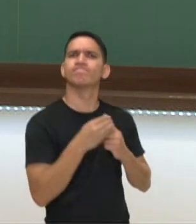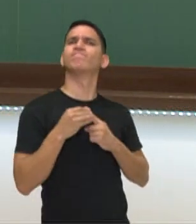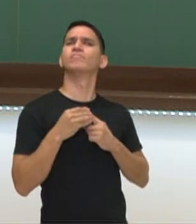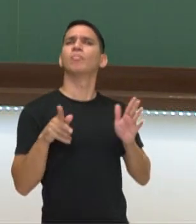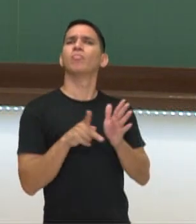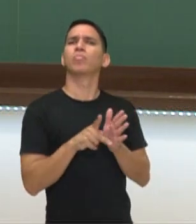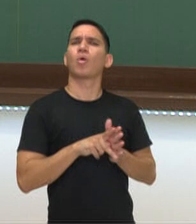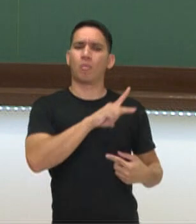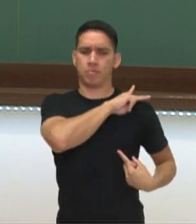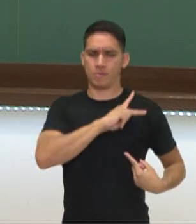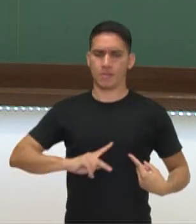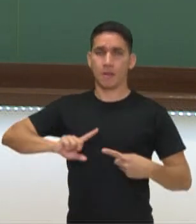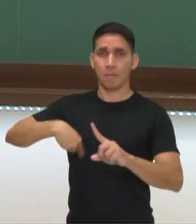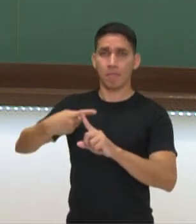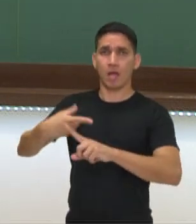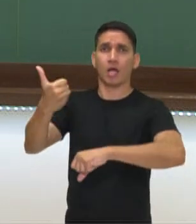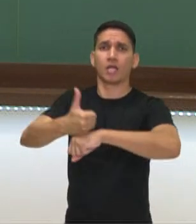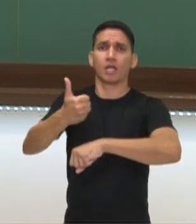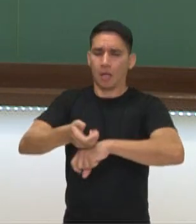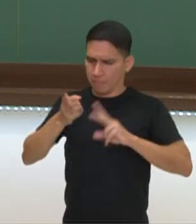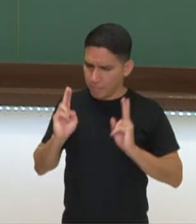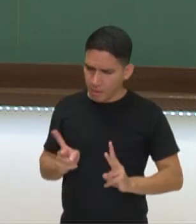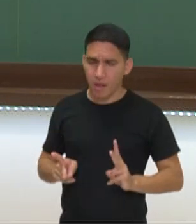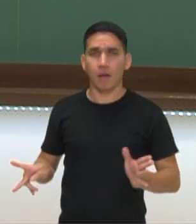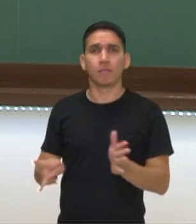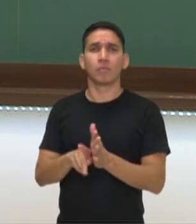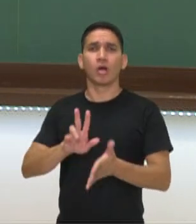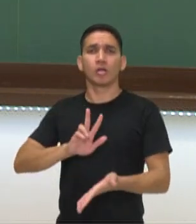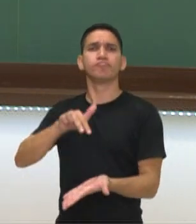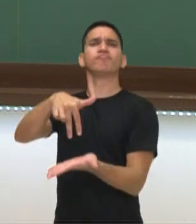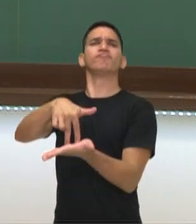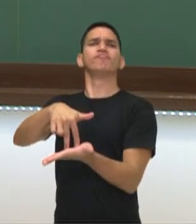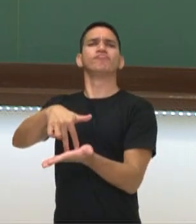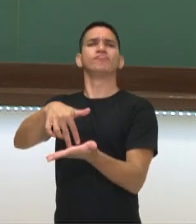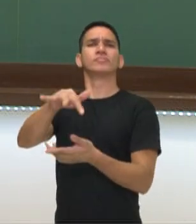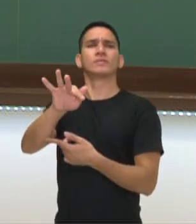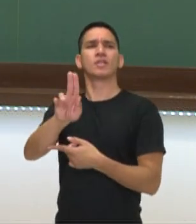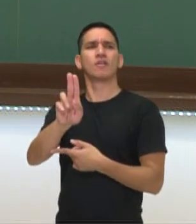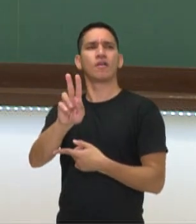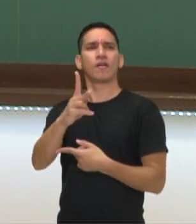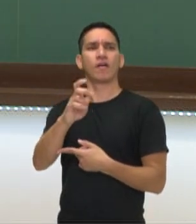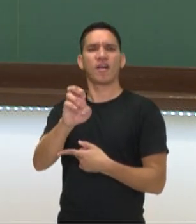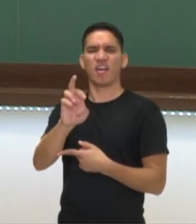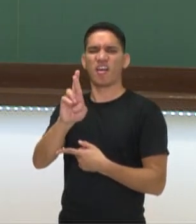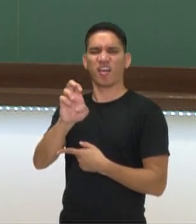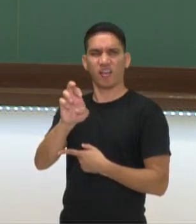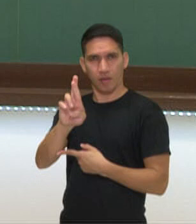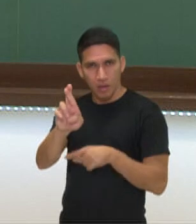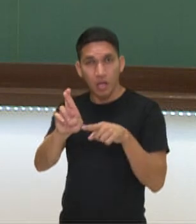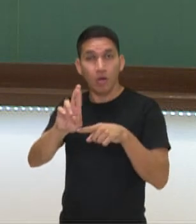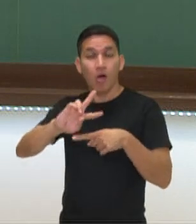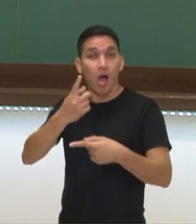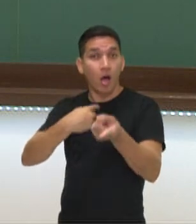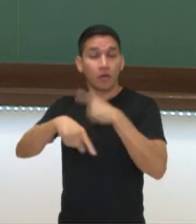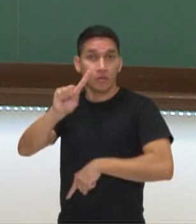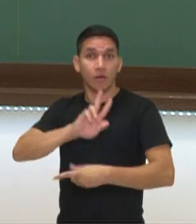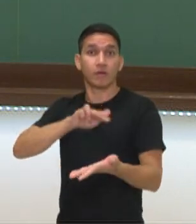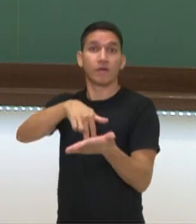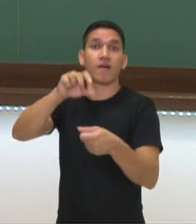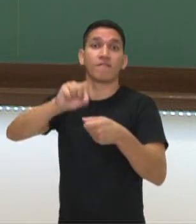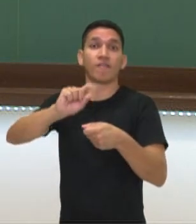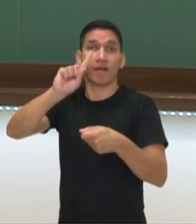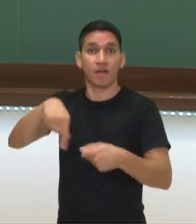e chanceler, chefe de governo num só, se denominando Führer. E aí passou a realizar um